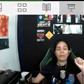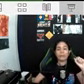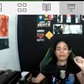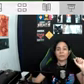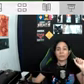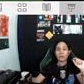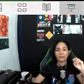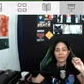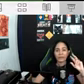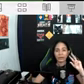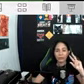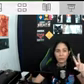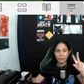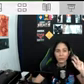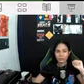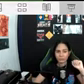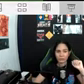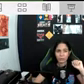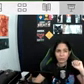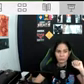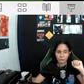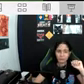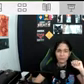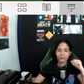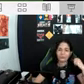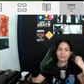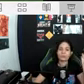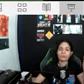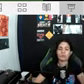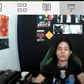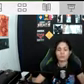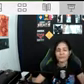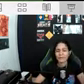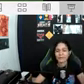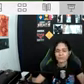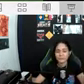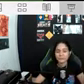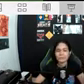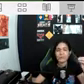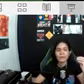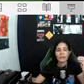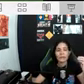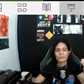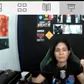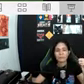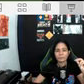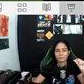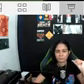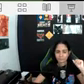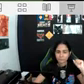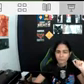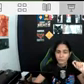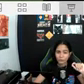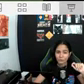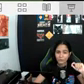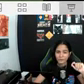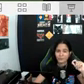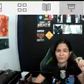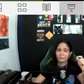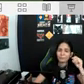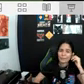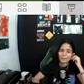Então, a gente pode ter dois tipos de controle, o que a gente chama de controle negativo. Exemplo,